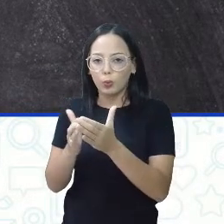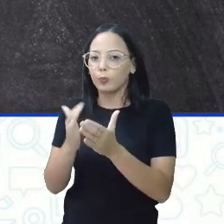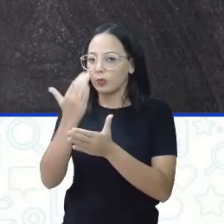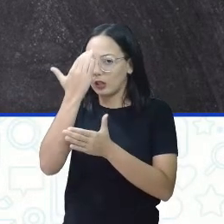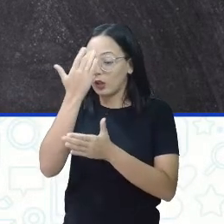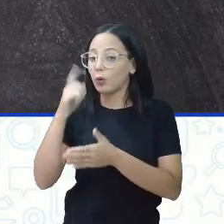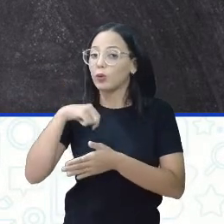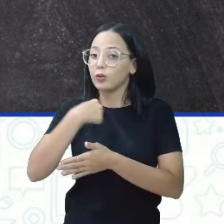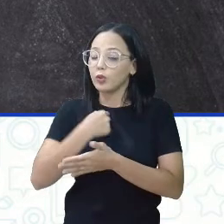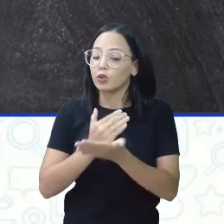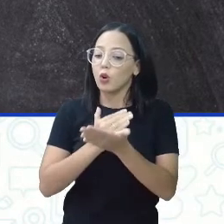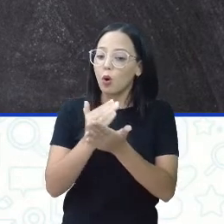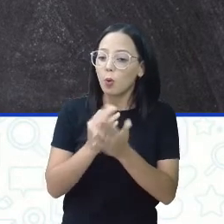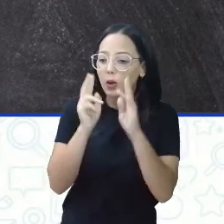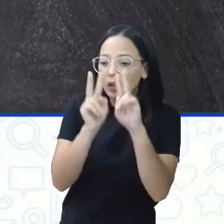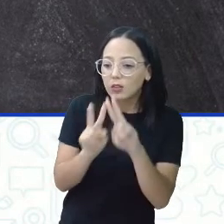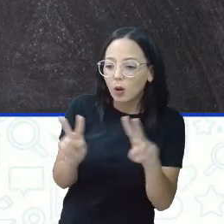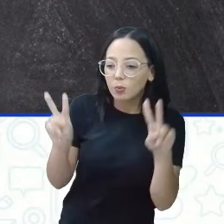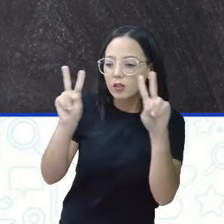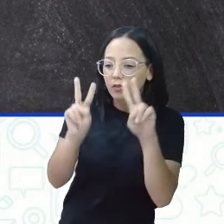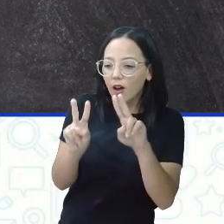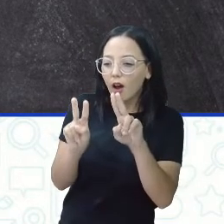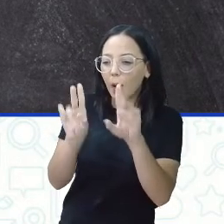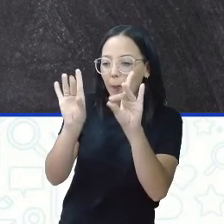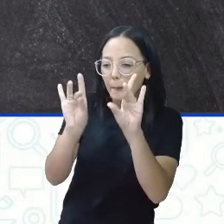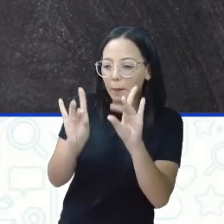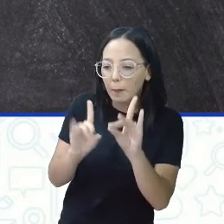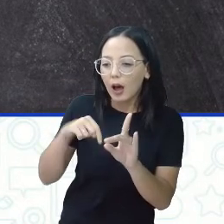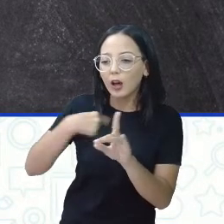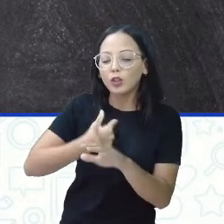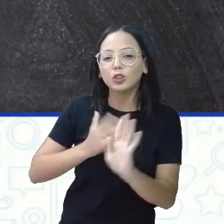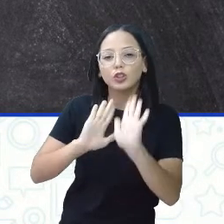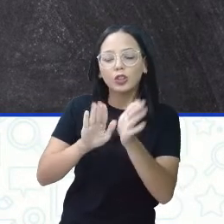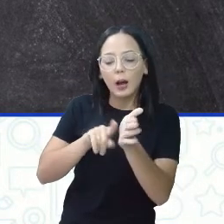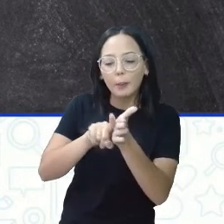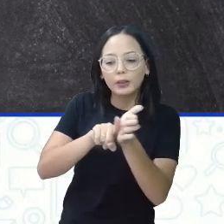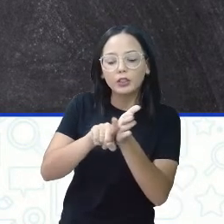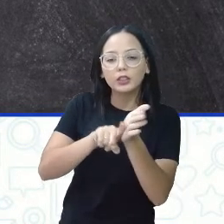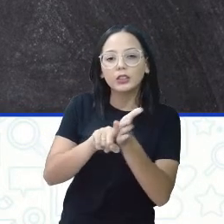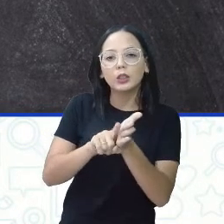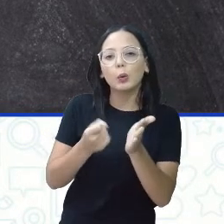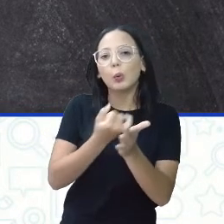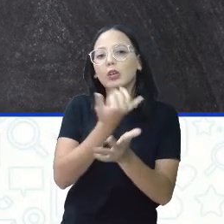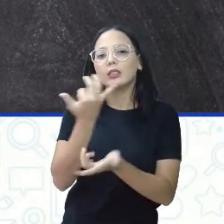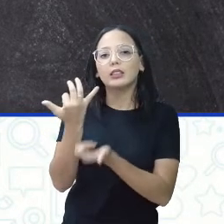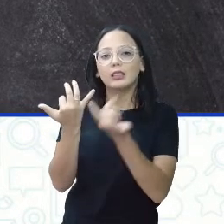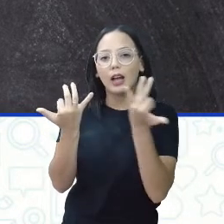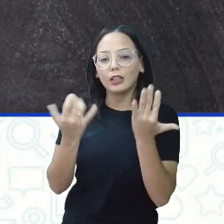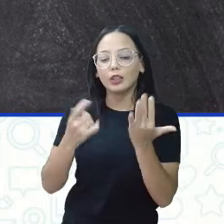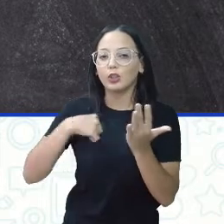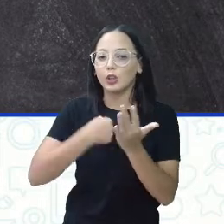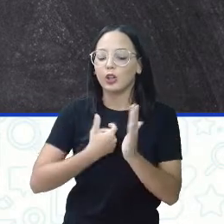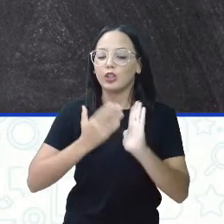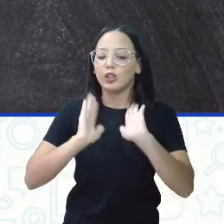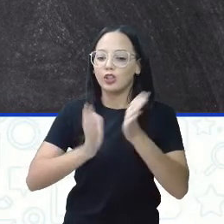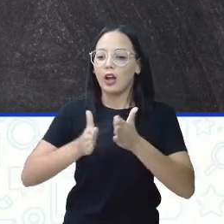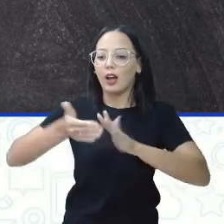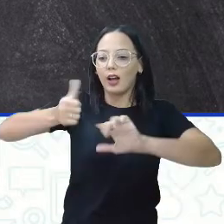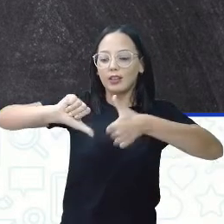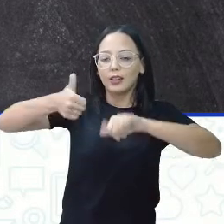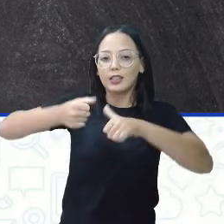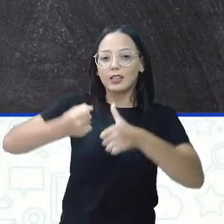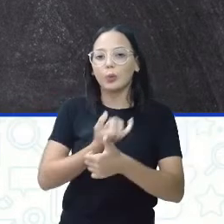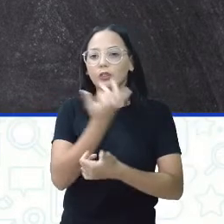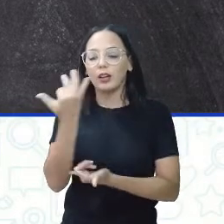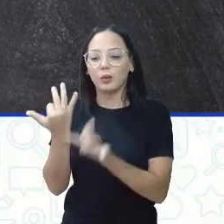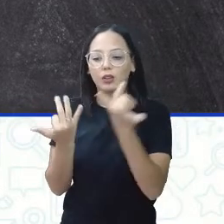gente começa a observar esse cenário, a gente já está fazendo uma investigação de quantidade, né? A gente já está analisando a quantidade de